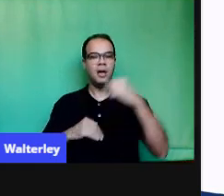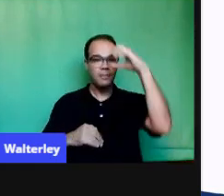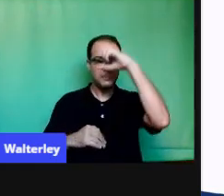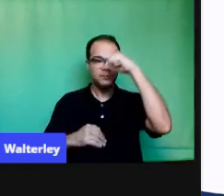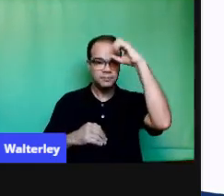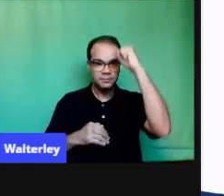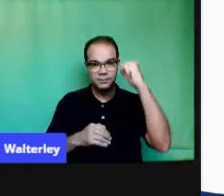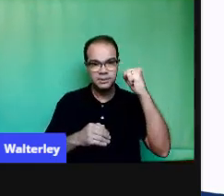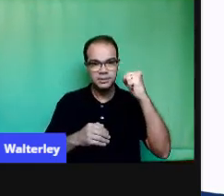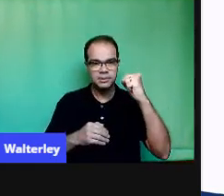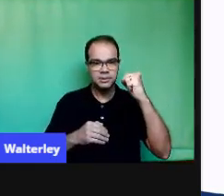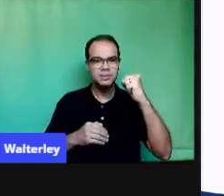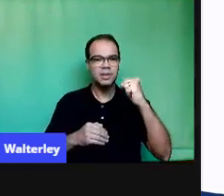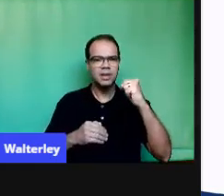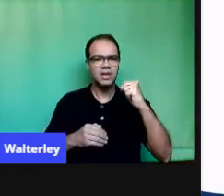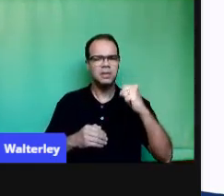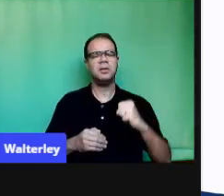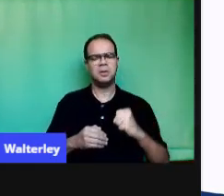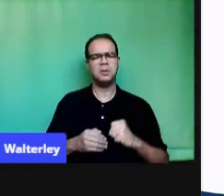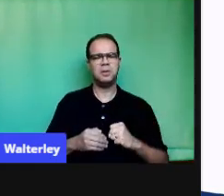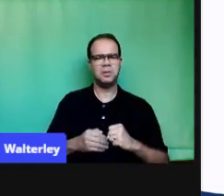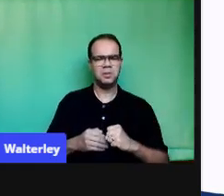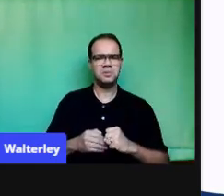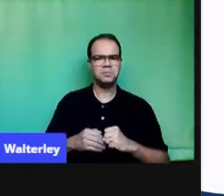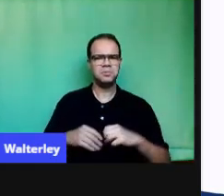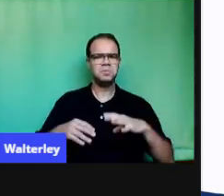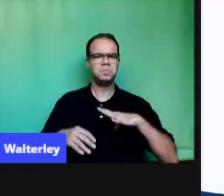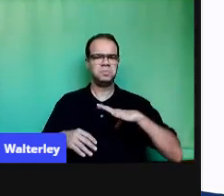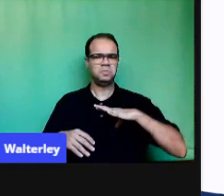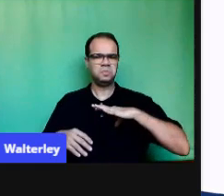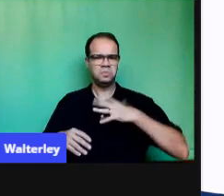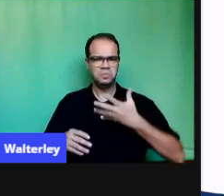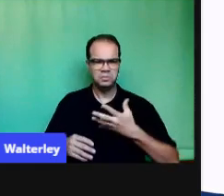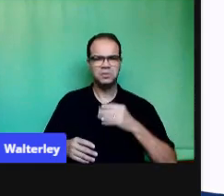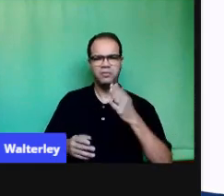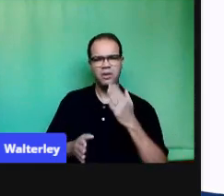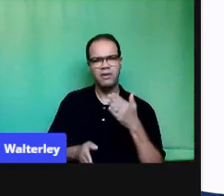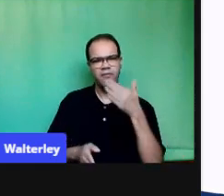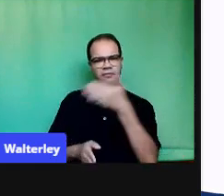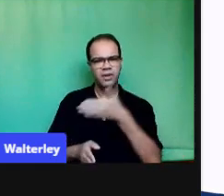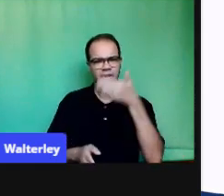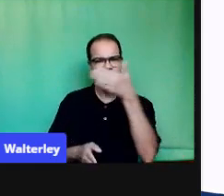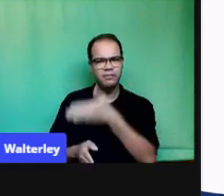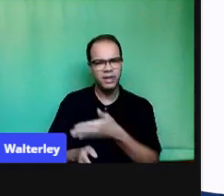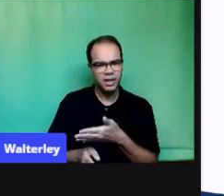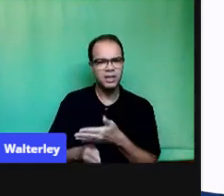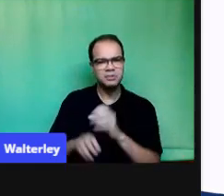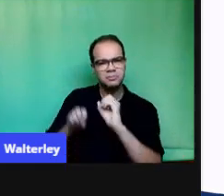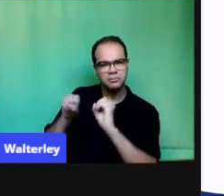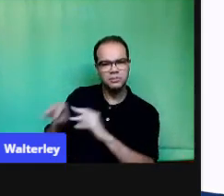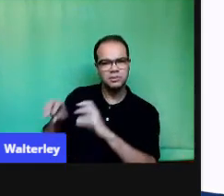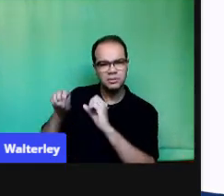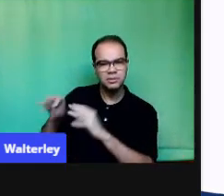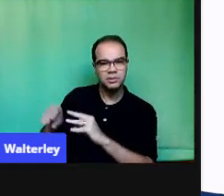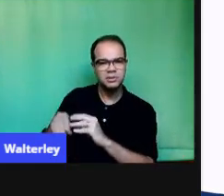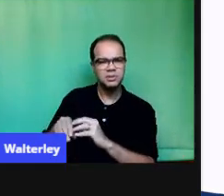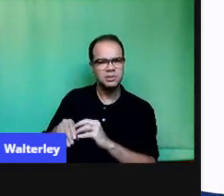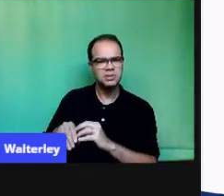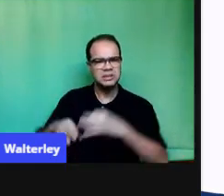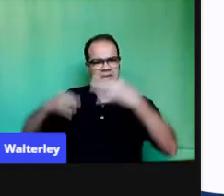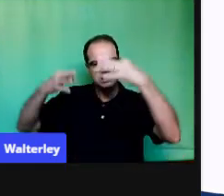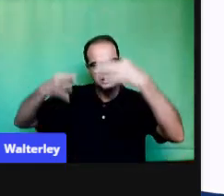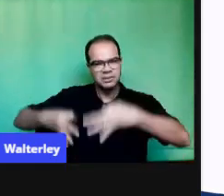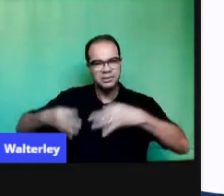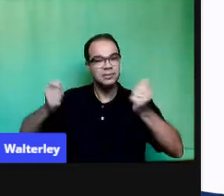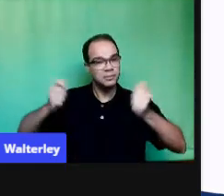de 1 hora e 30 é pouco, porém, acho que inicia uma provocação, um interesse sobre o assunto. E é por isso